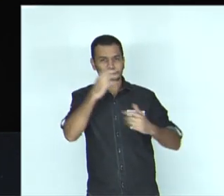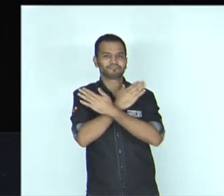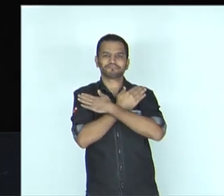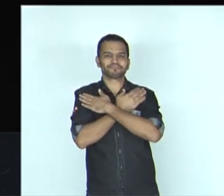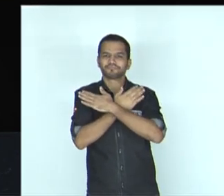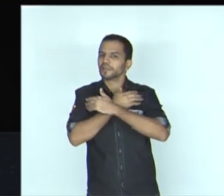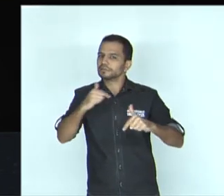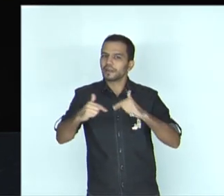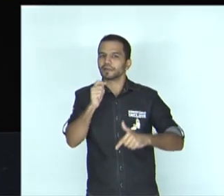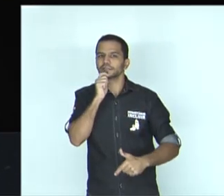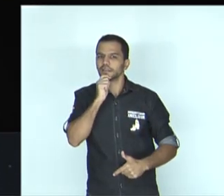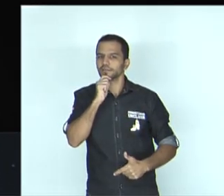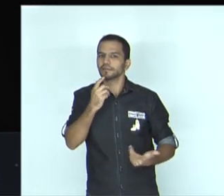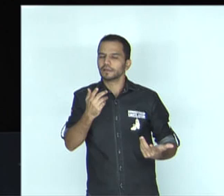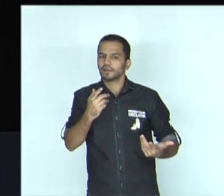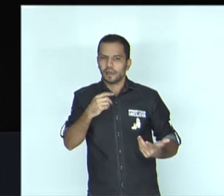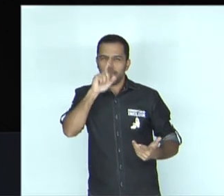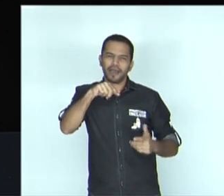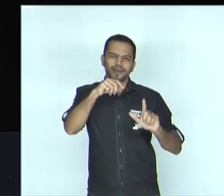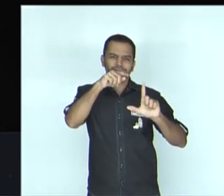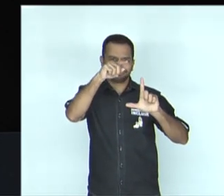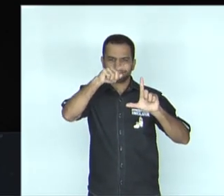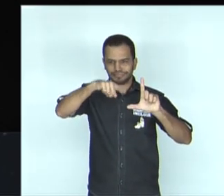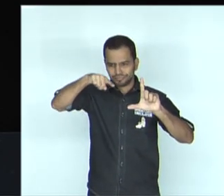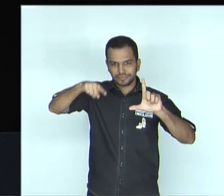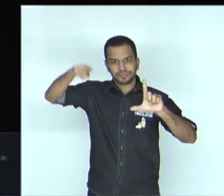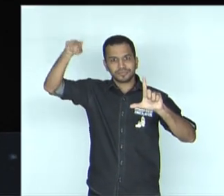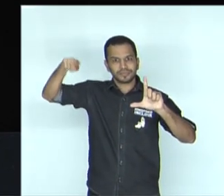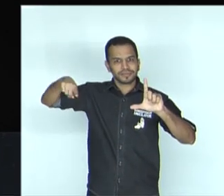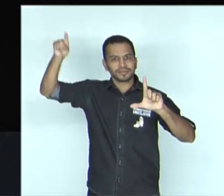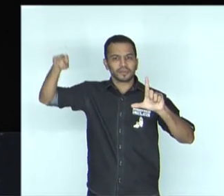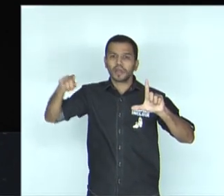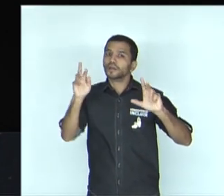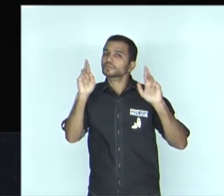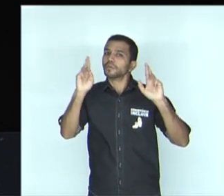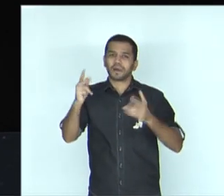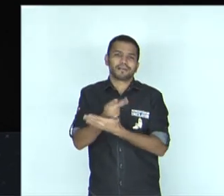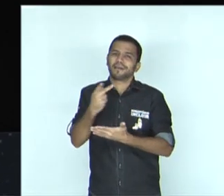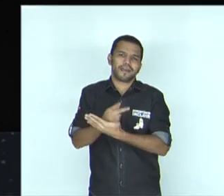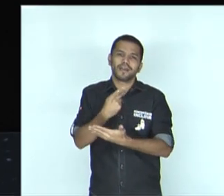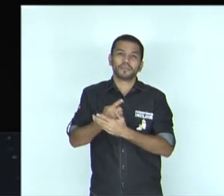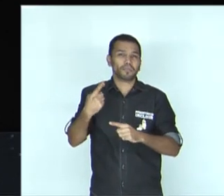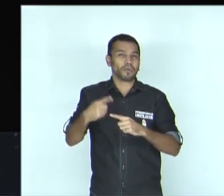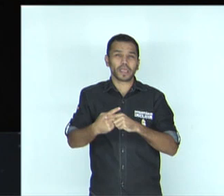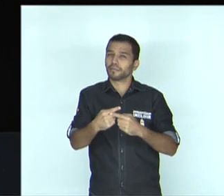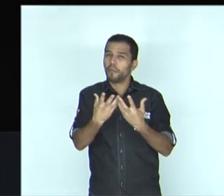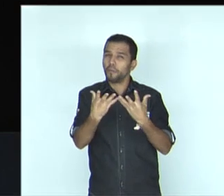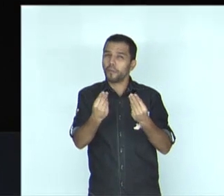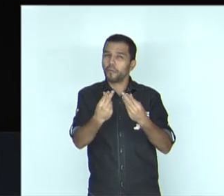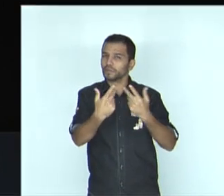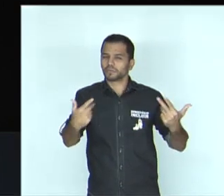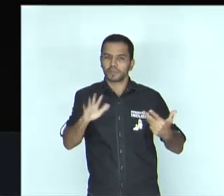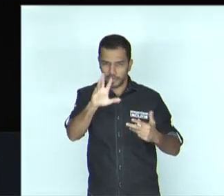São estatísticas que eu espero que estejam erradas, que estejam exacerbadas, porque é muita coisa. Mas